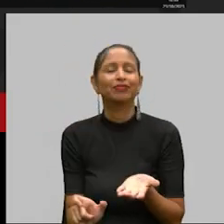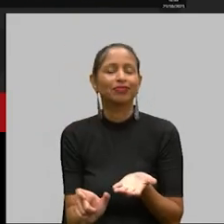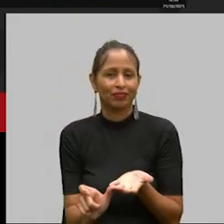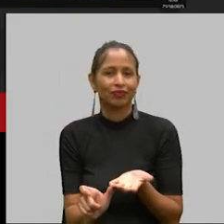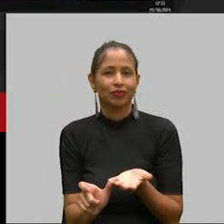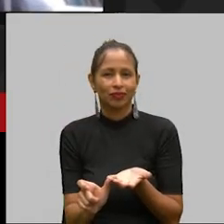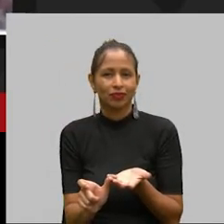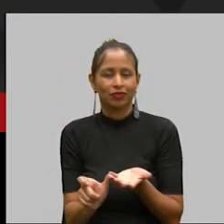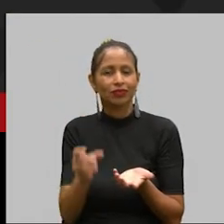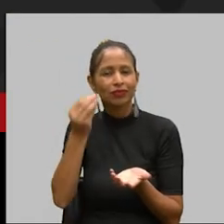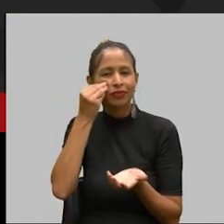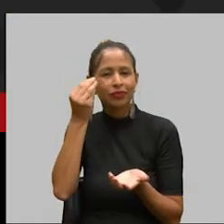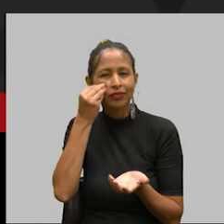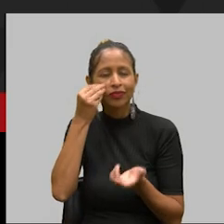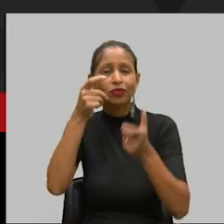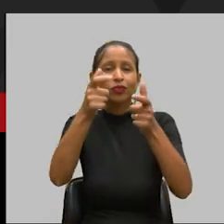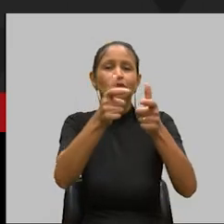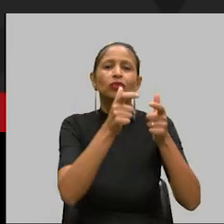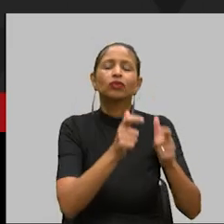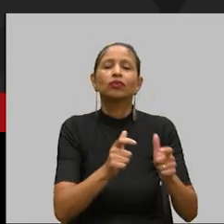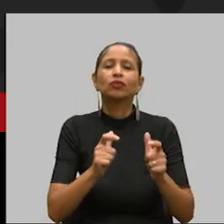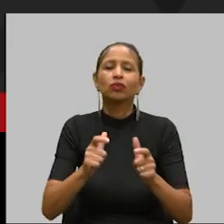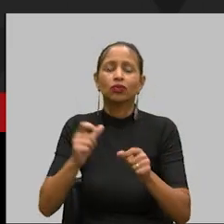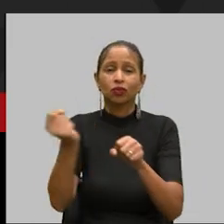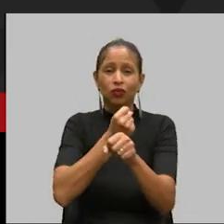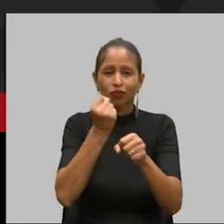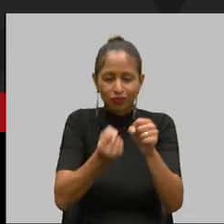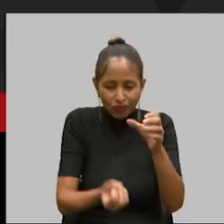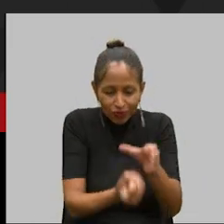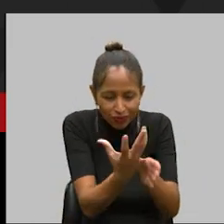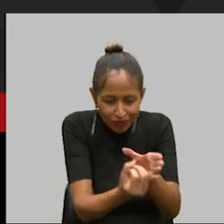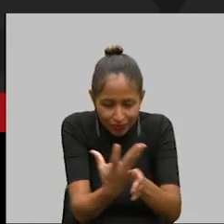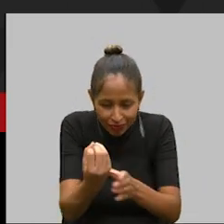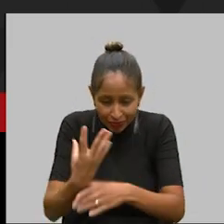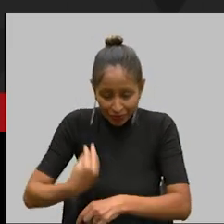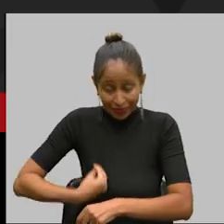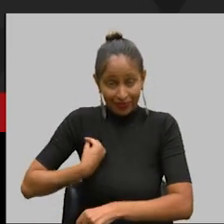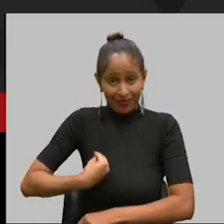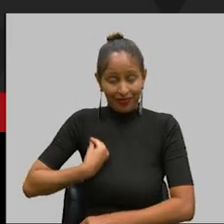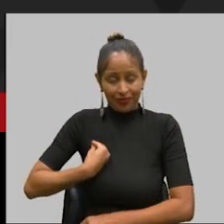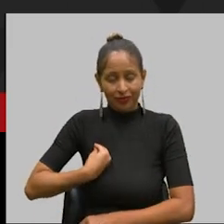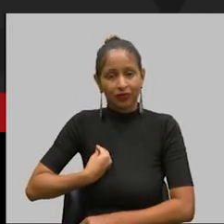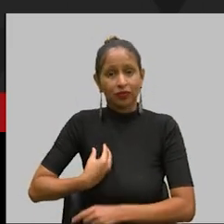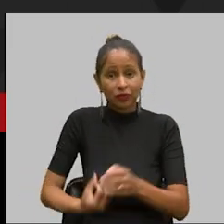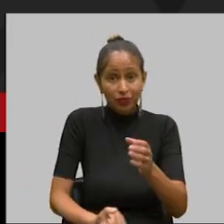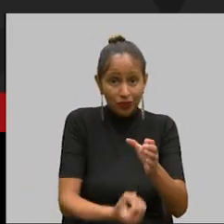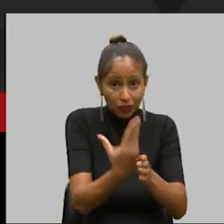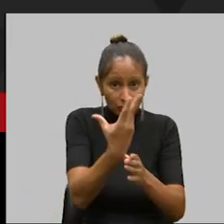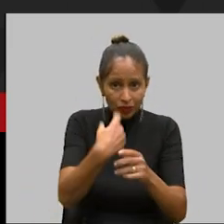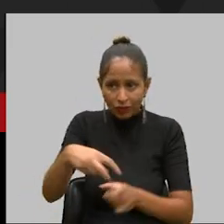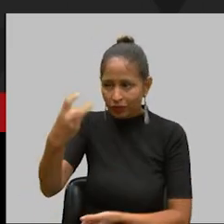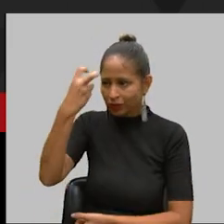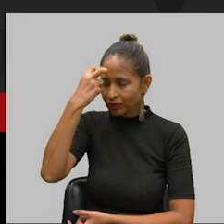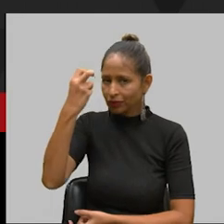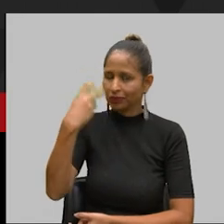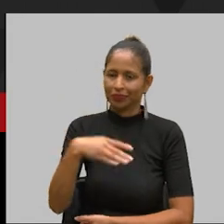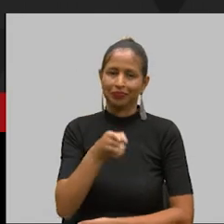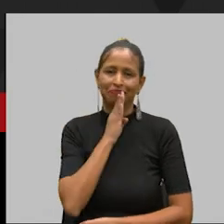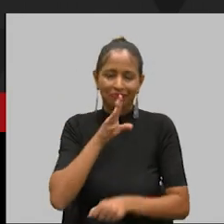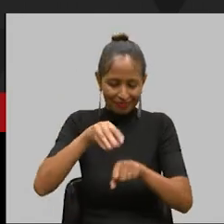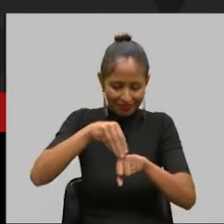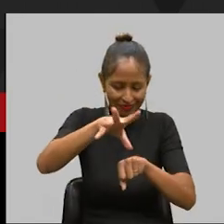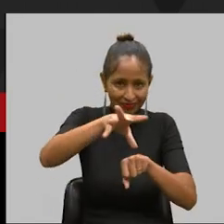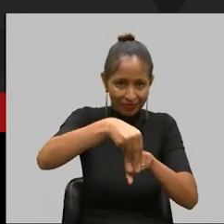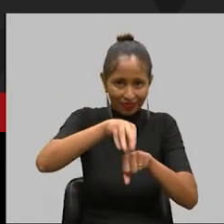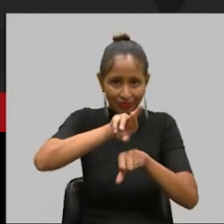tendo o campo como um espaço de produção da vida reprodução da vida mas de produção da cultura e de conhecimento Então os